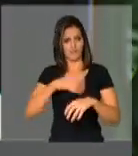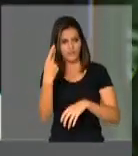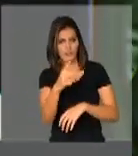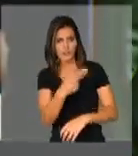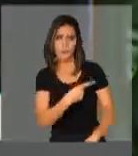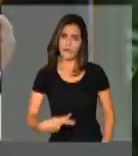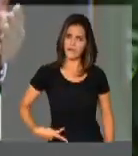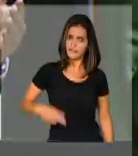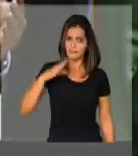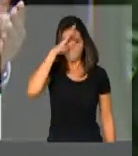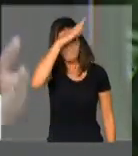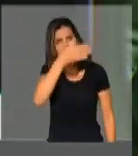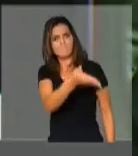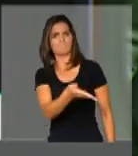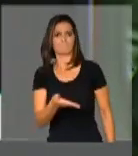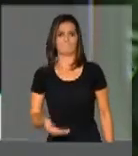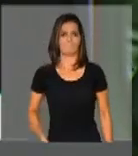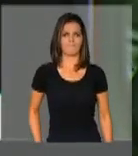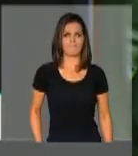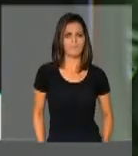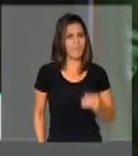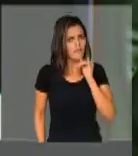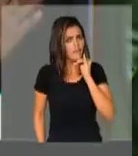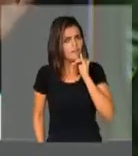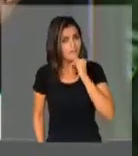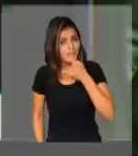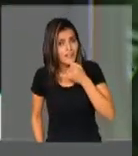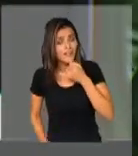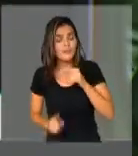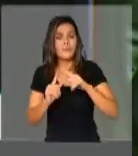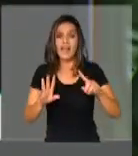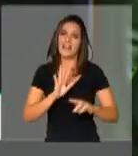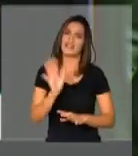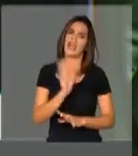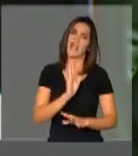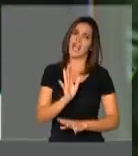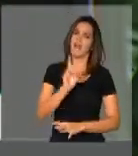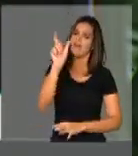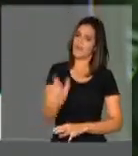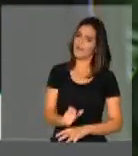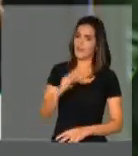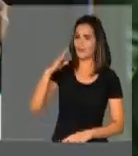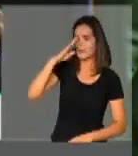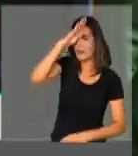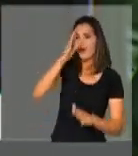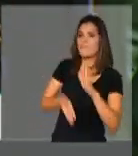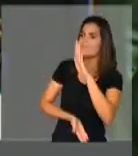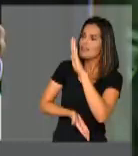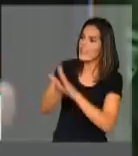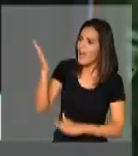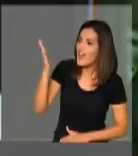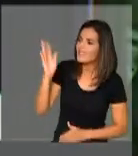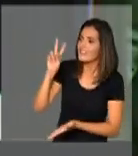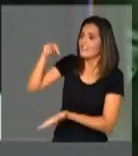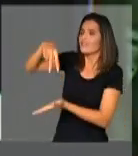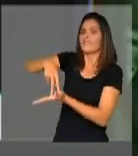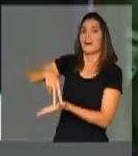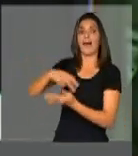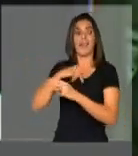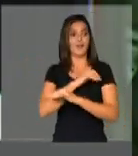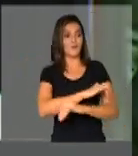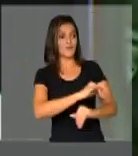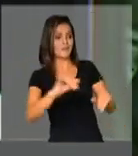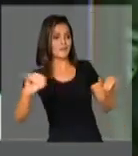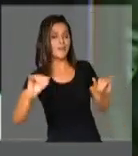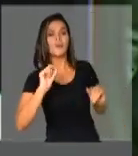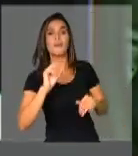senhor ocupa, infelizmente. Mas não, ele vai para lá, senhor presidente, e anuncia a